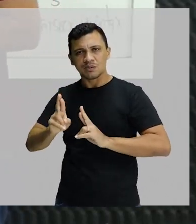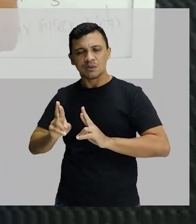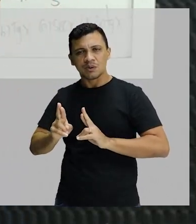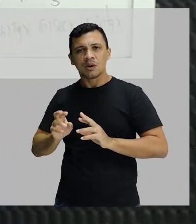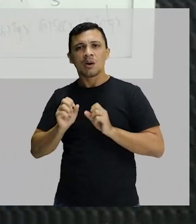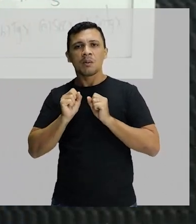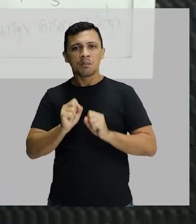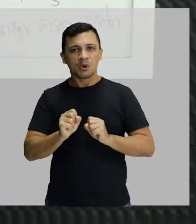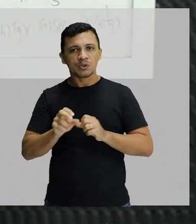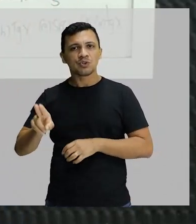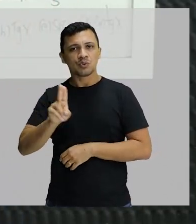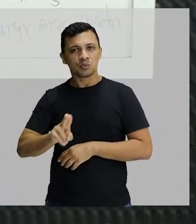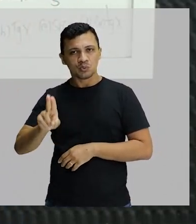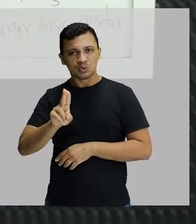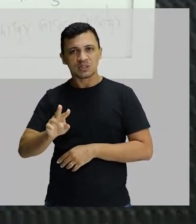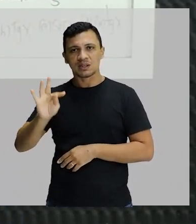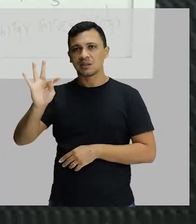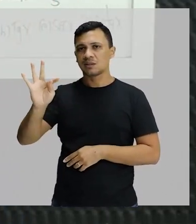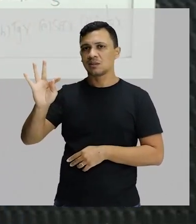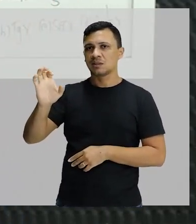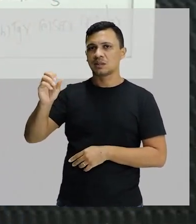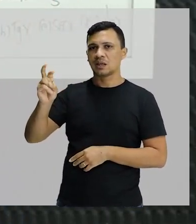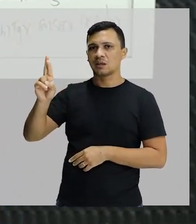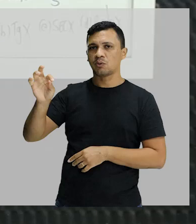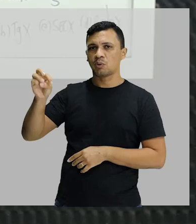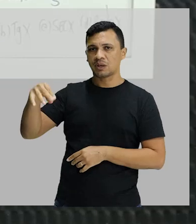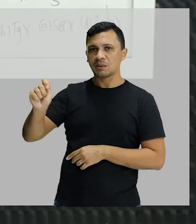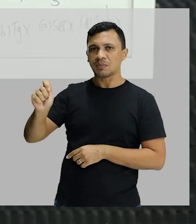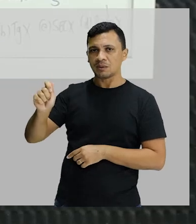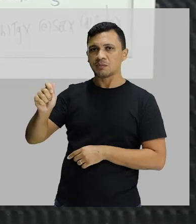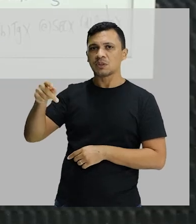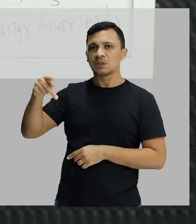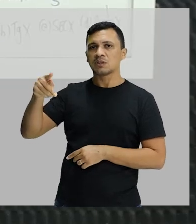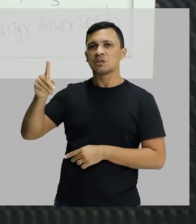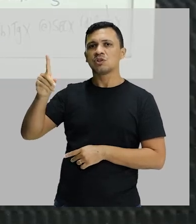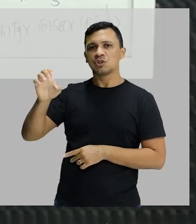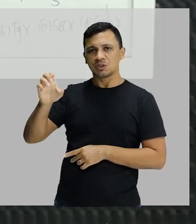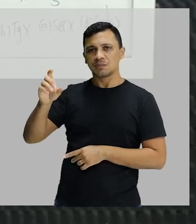Pitágoras. Tá? Se eu aplicar aqui o teorema de Pitágoras,